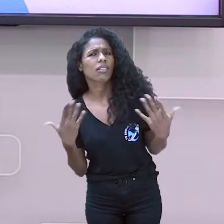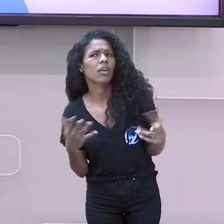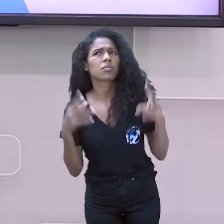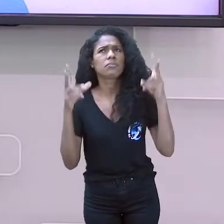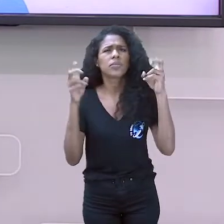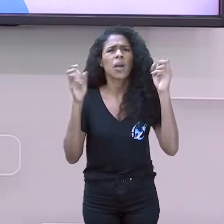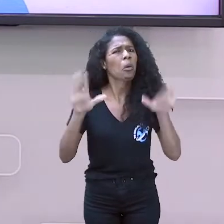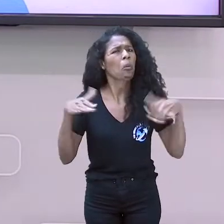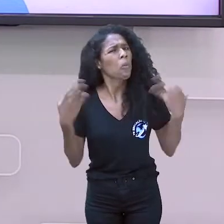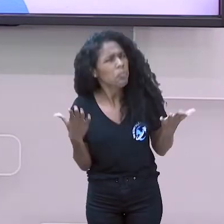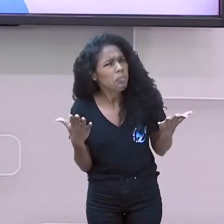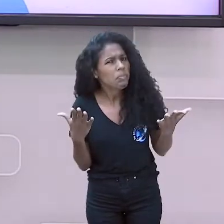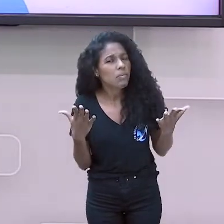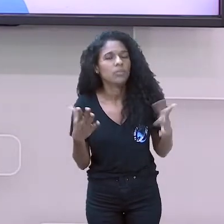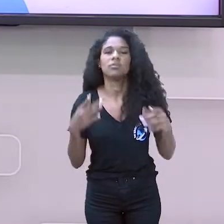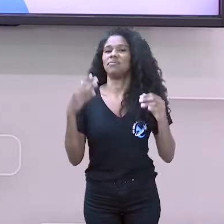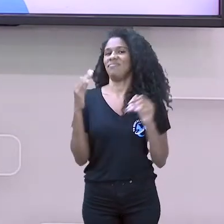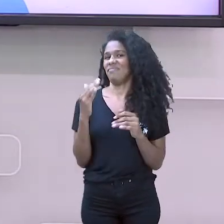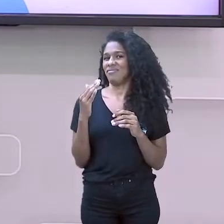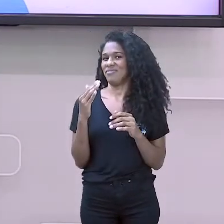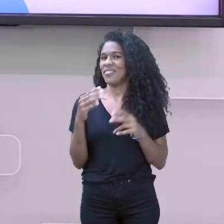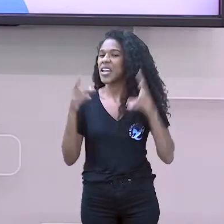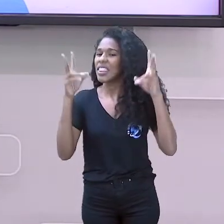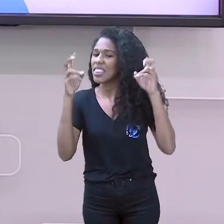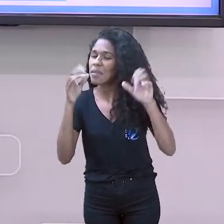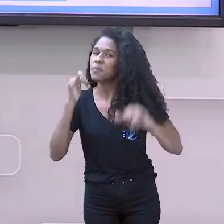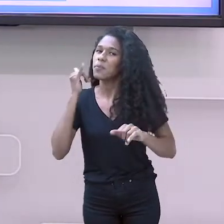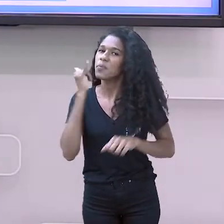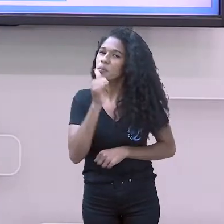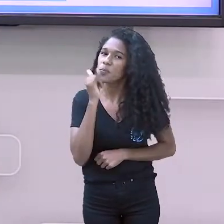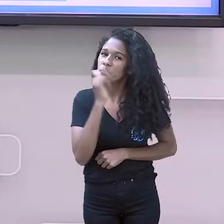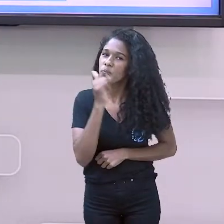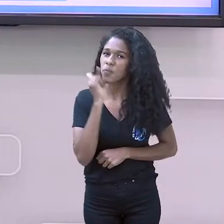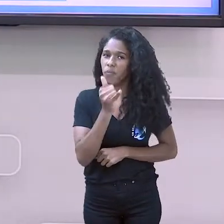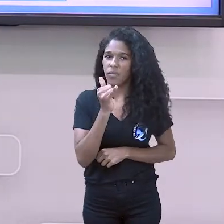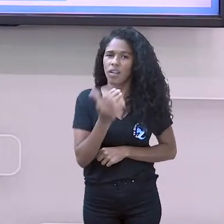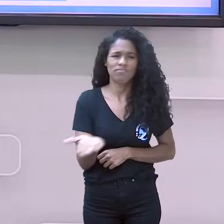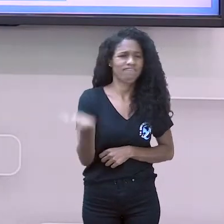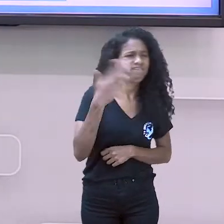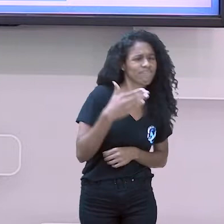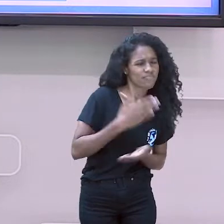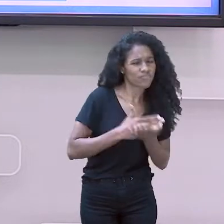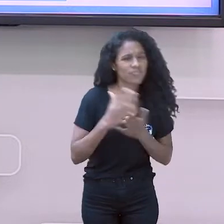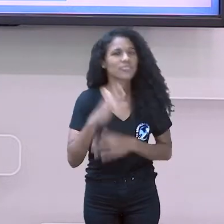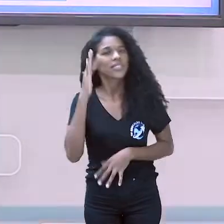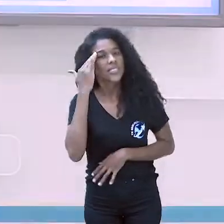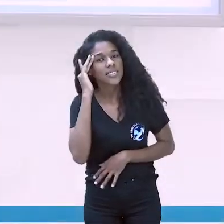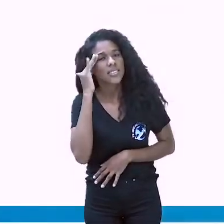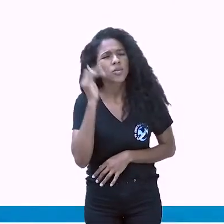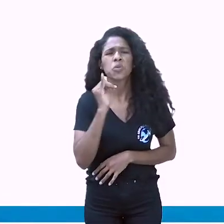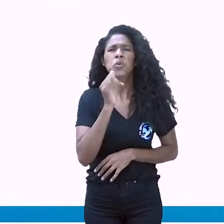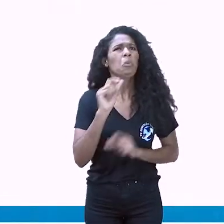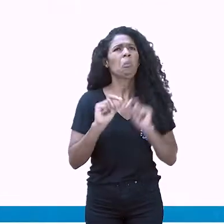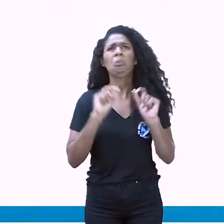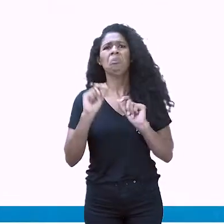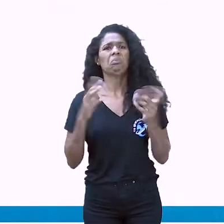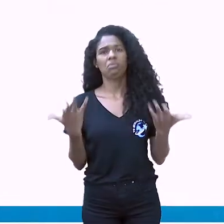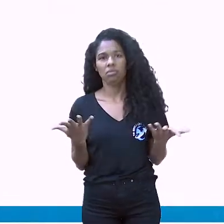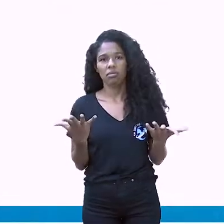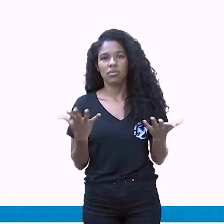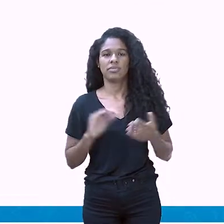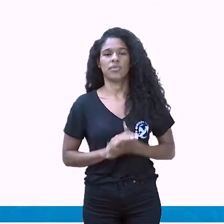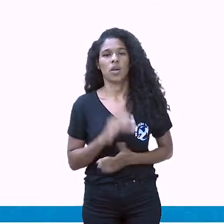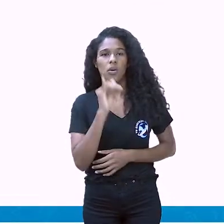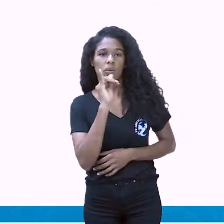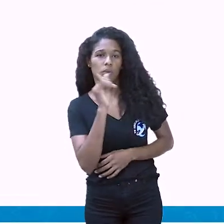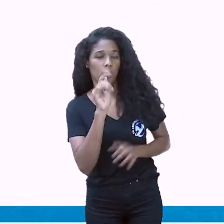para vocês? Conto! E vamos começar a entender o que é um conto, pessoal. O que é um conto?